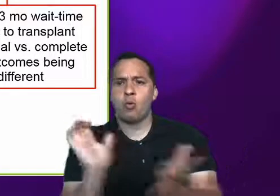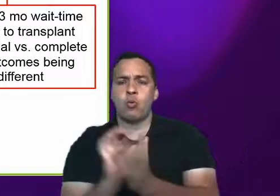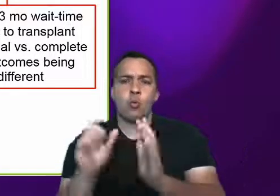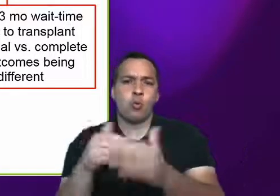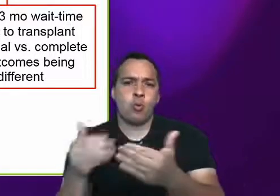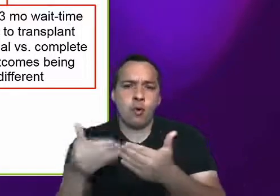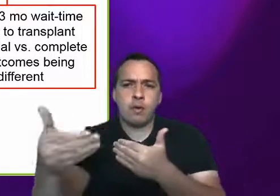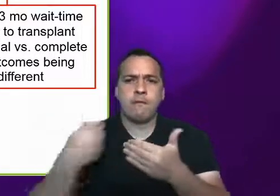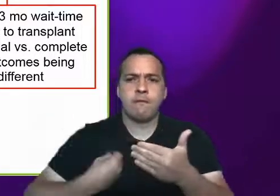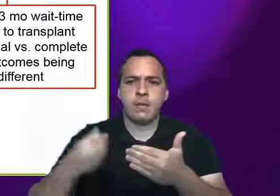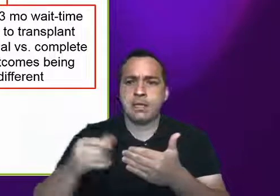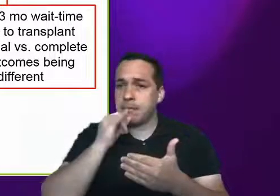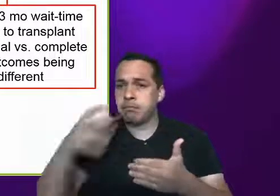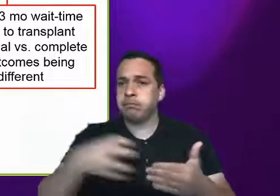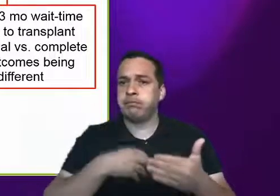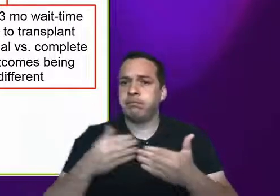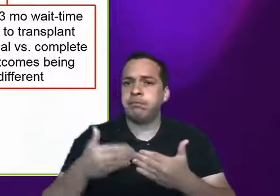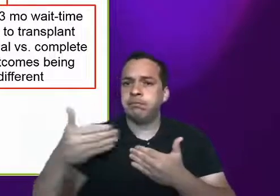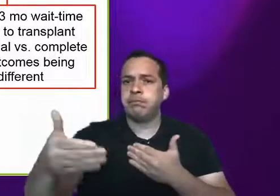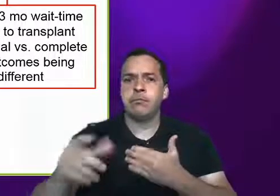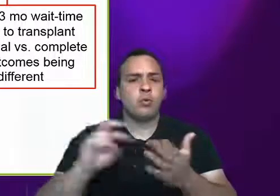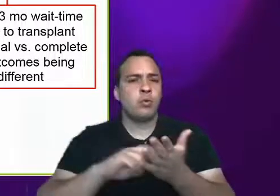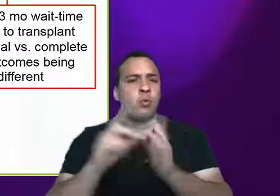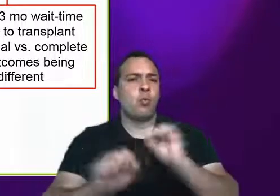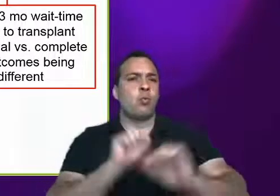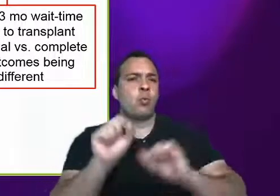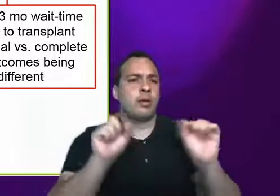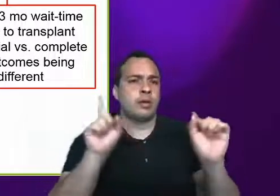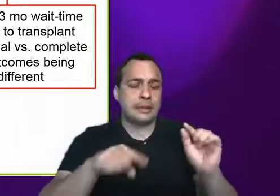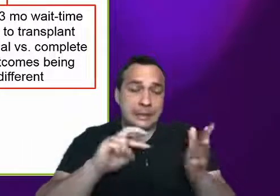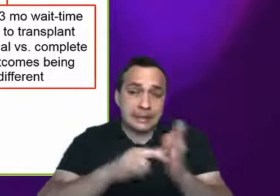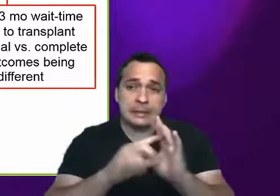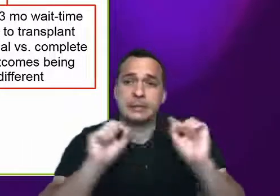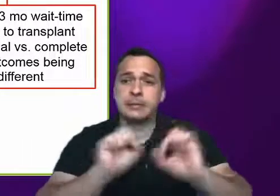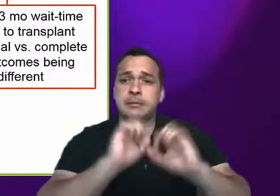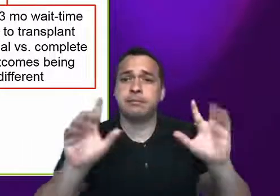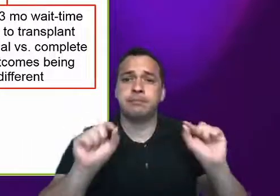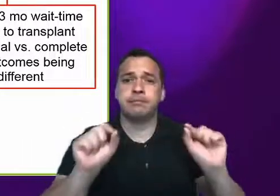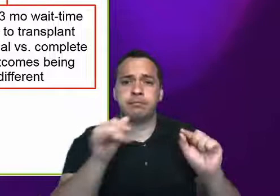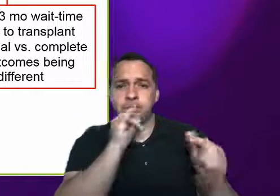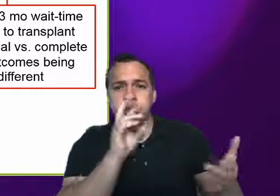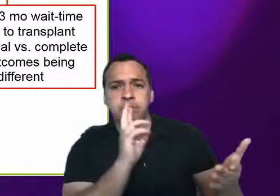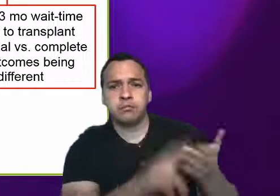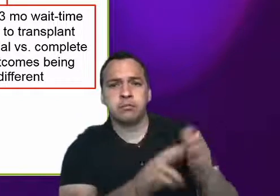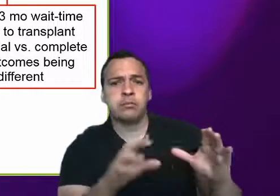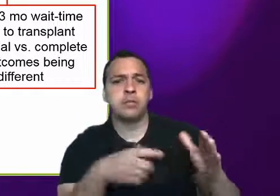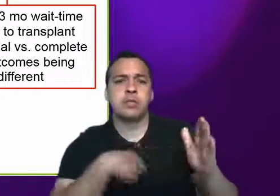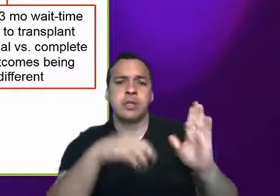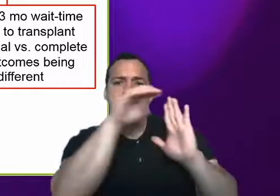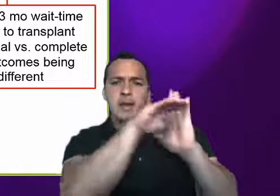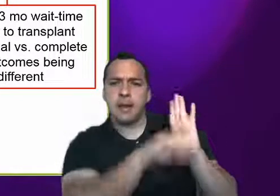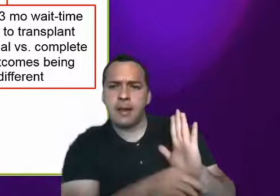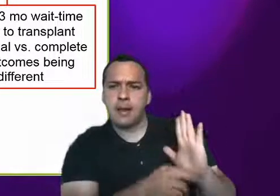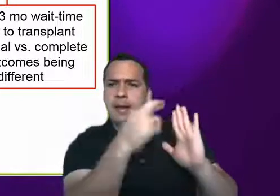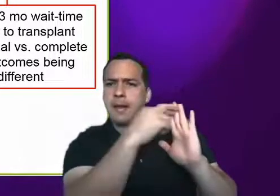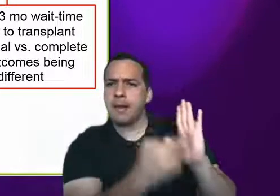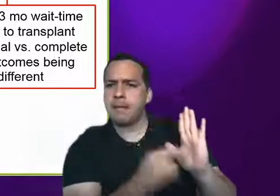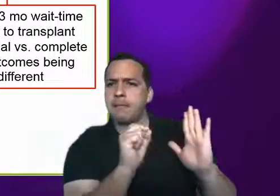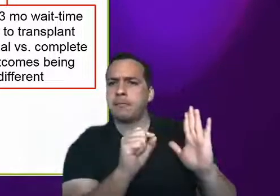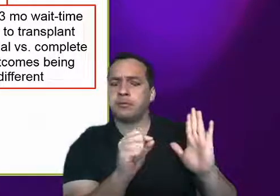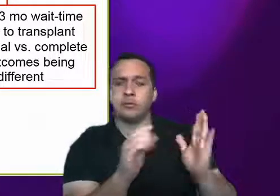de sobrevida depois do transplante. O que significa isso? Significa que os resultados desse